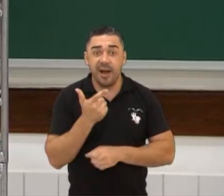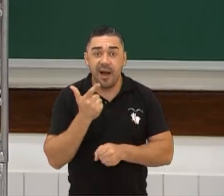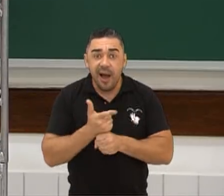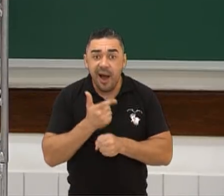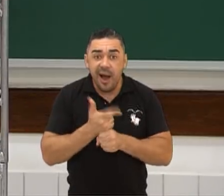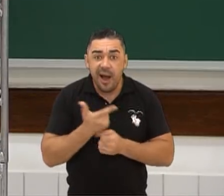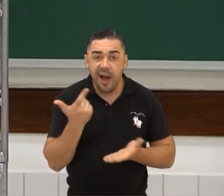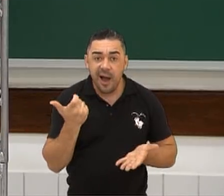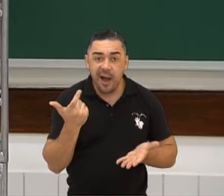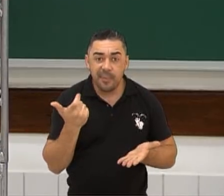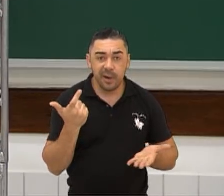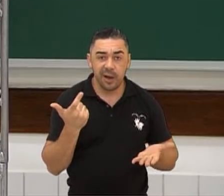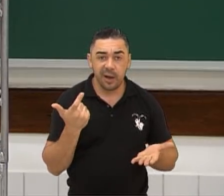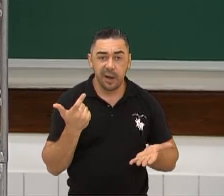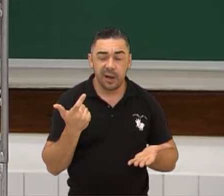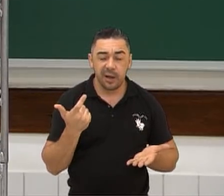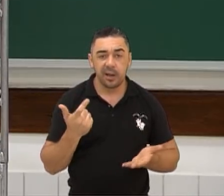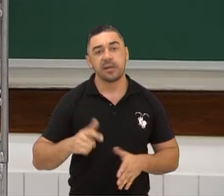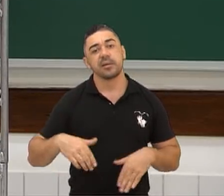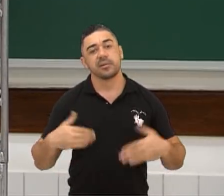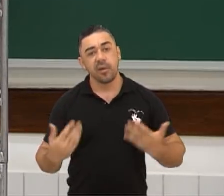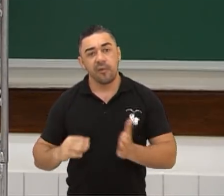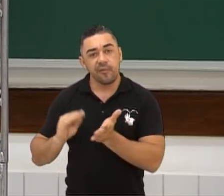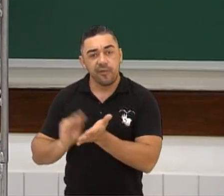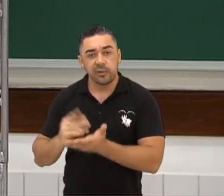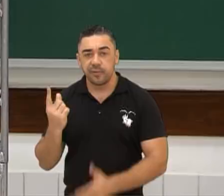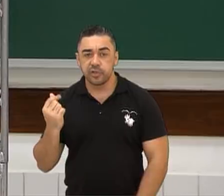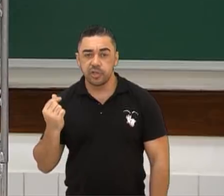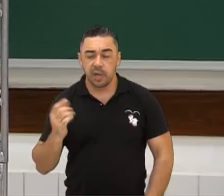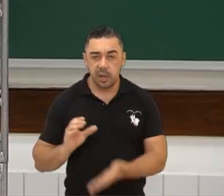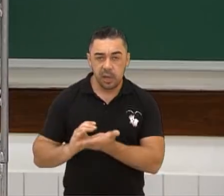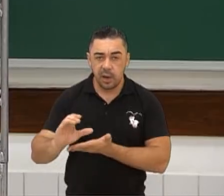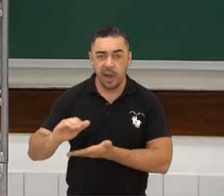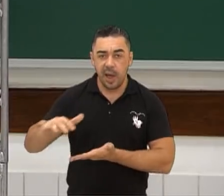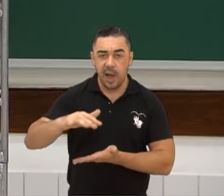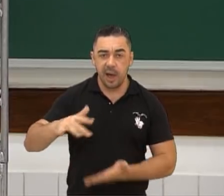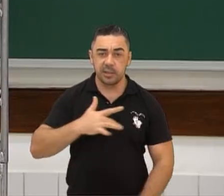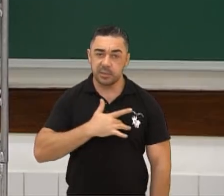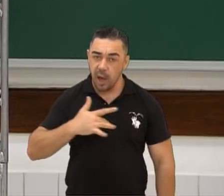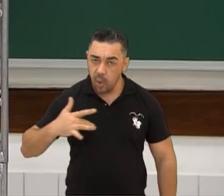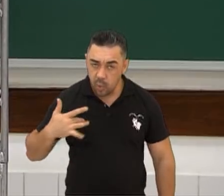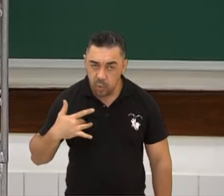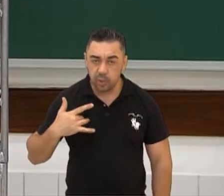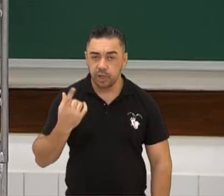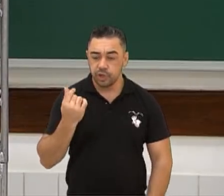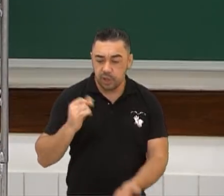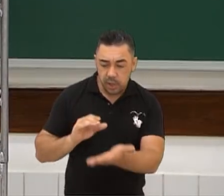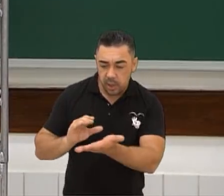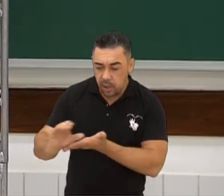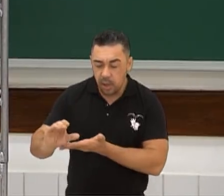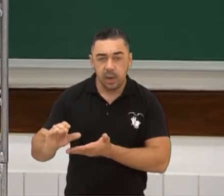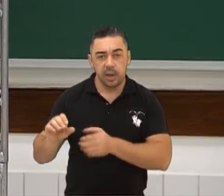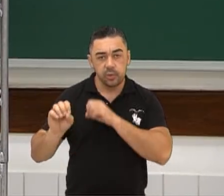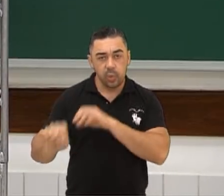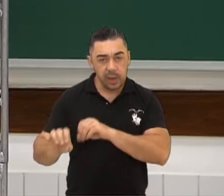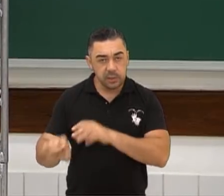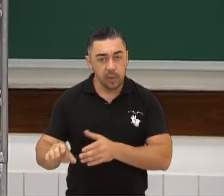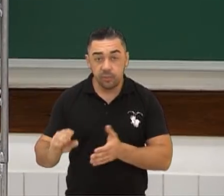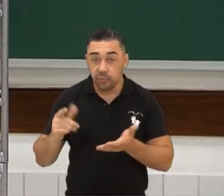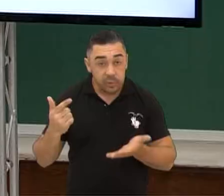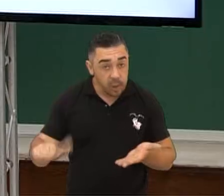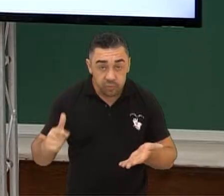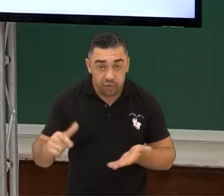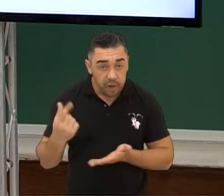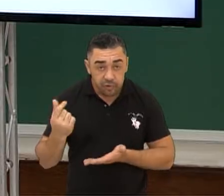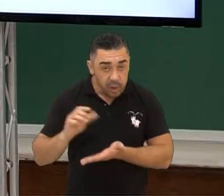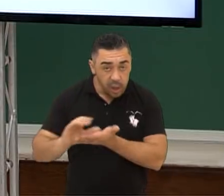forças policiais, faltava dinheiro para investimentos em saúde e em educação. Não havia dinheiro